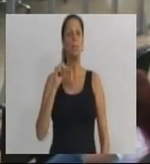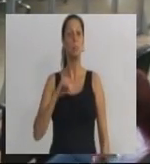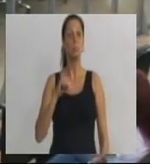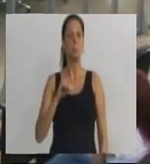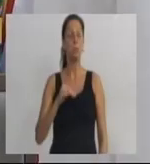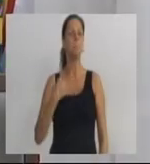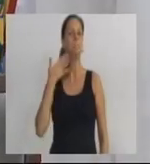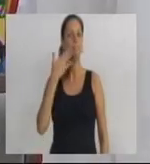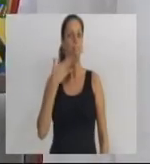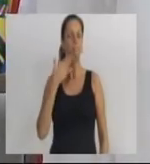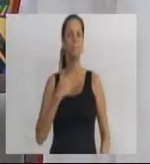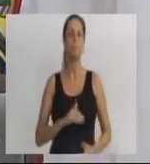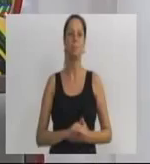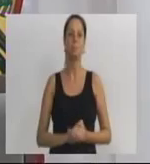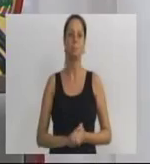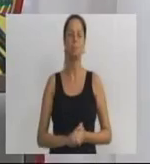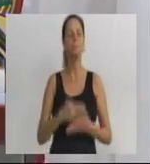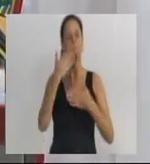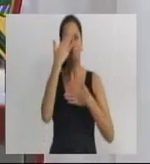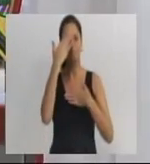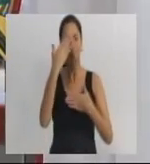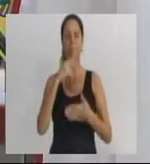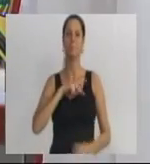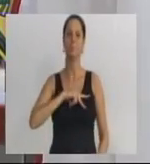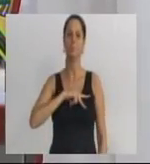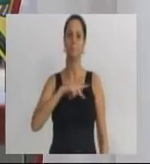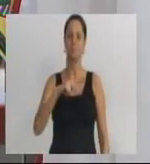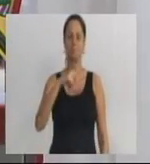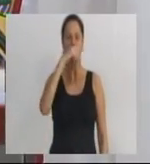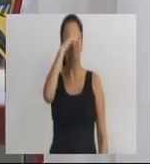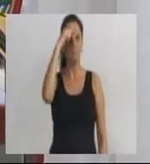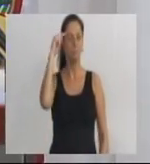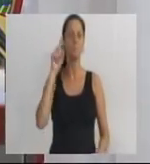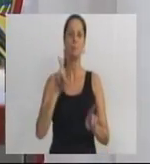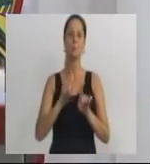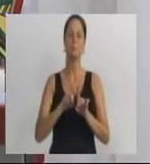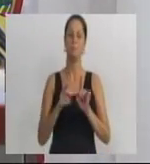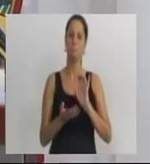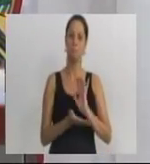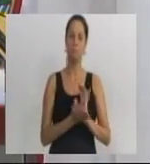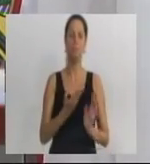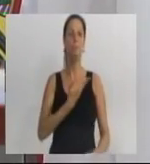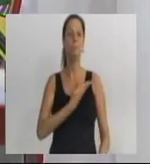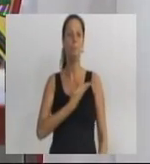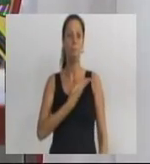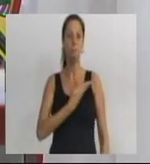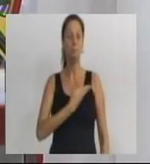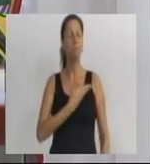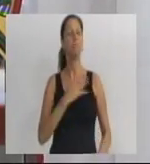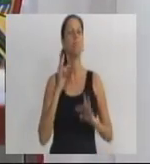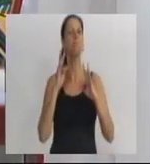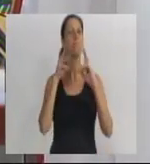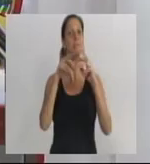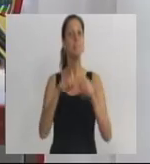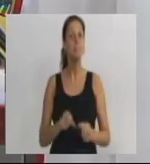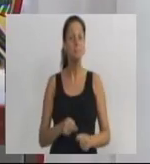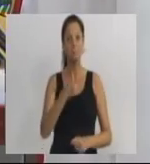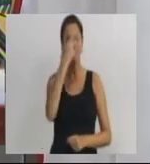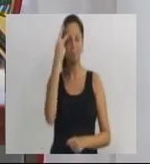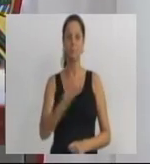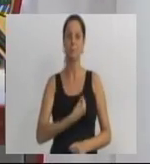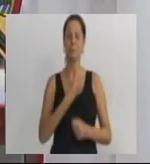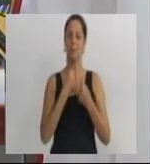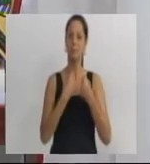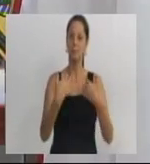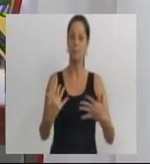Muito obrigado, presidente Marcos da Rosa, colegas vereadores, distinta plateia que nos assiste aqui, em especial o meu amigo